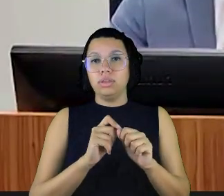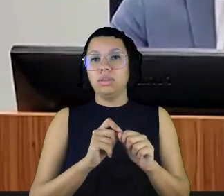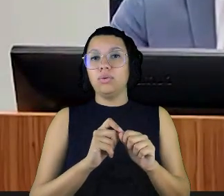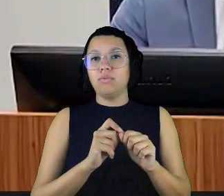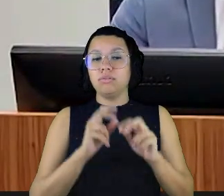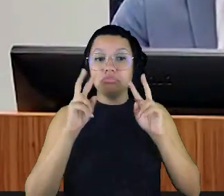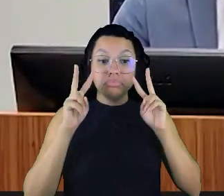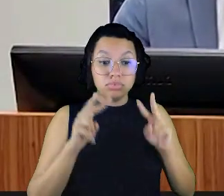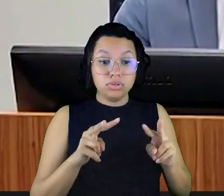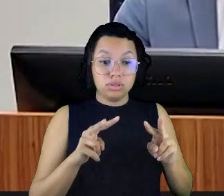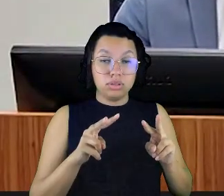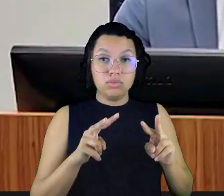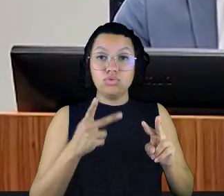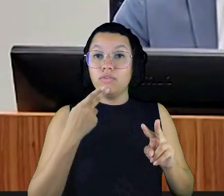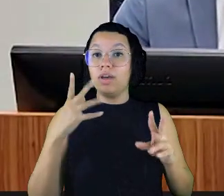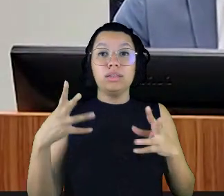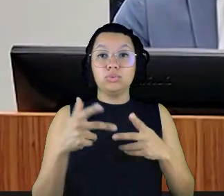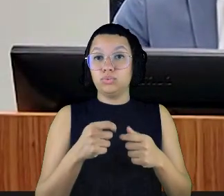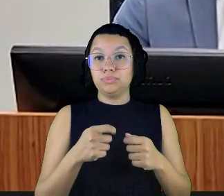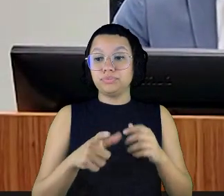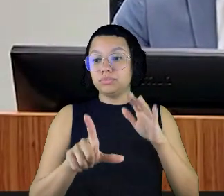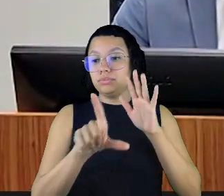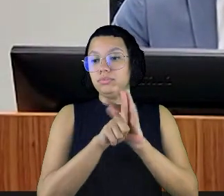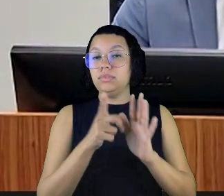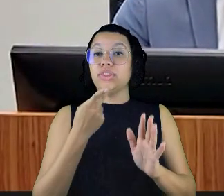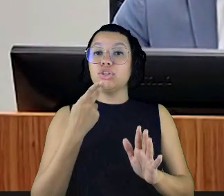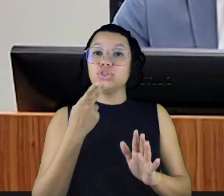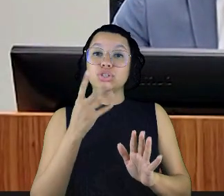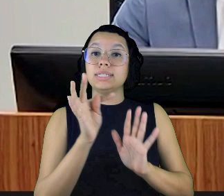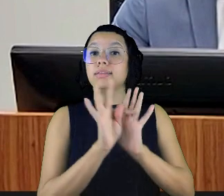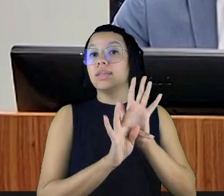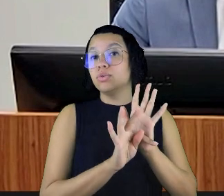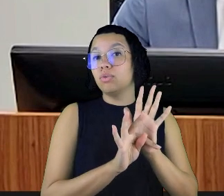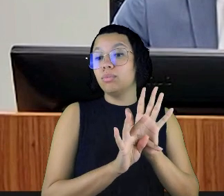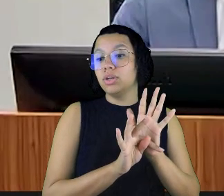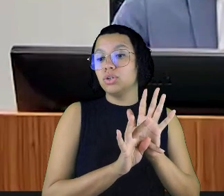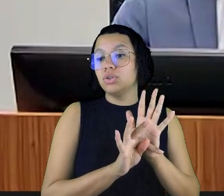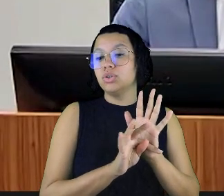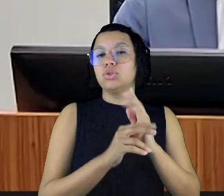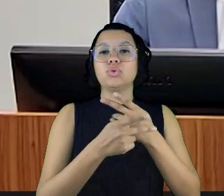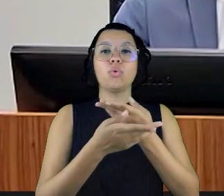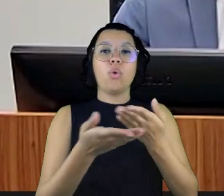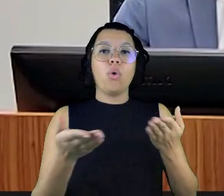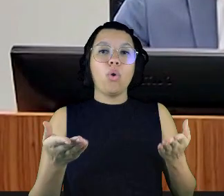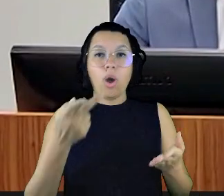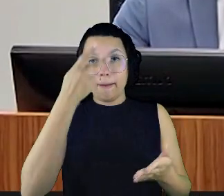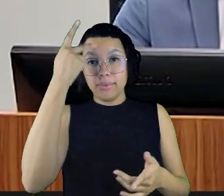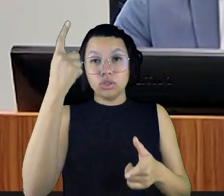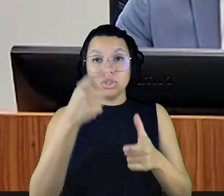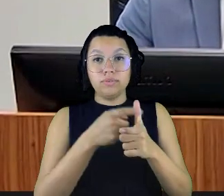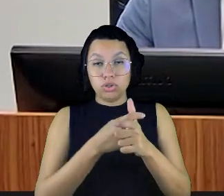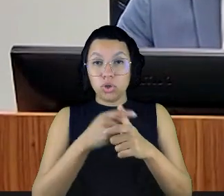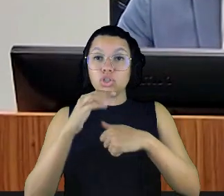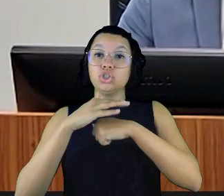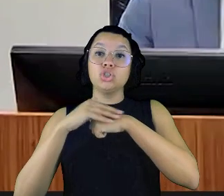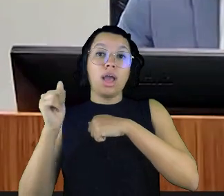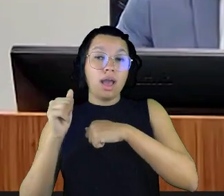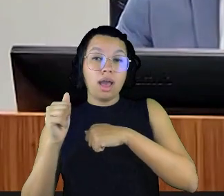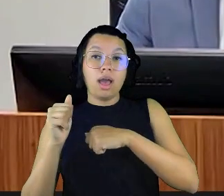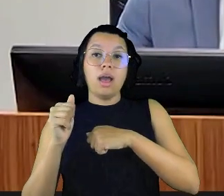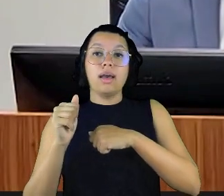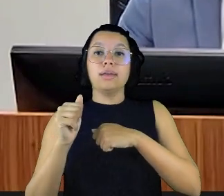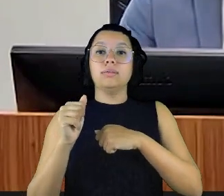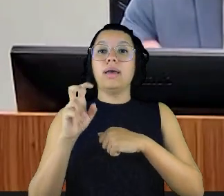lei diz textualmente, os contribuintes será citado para, em 5 dias, exercitar